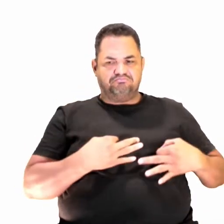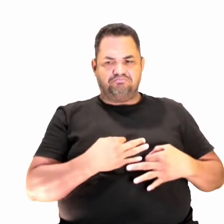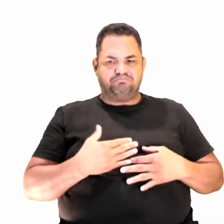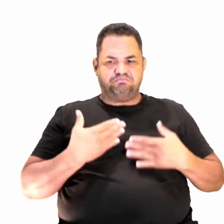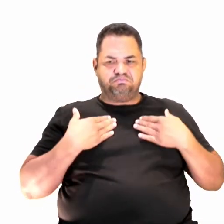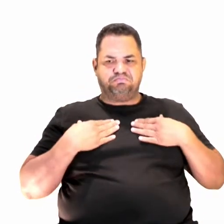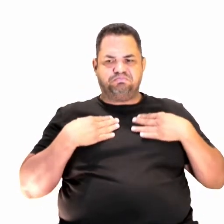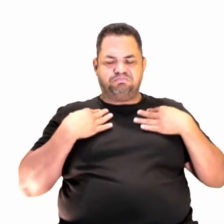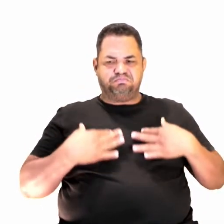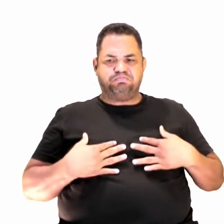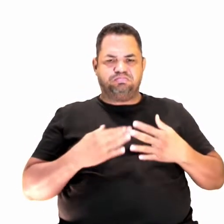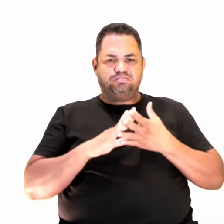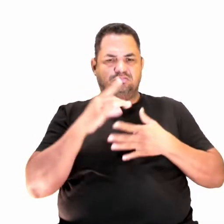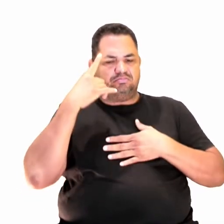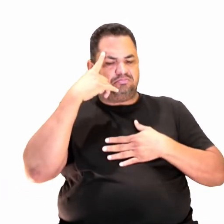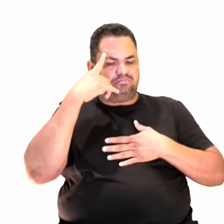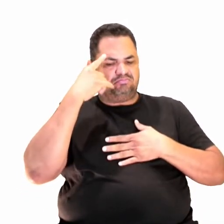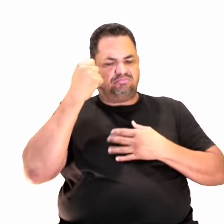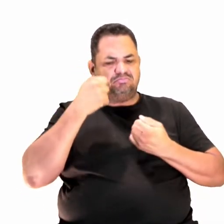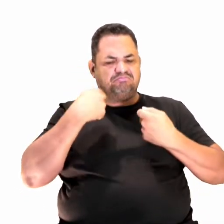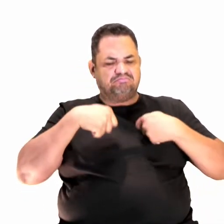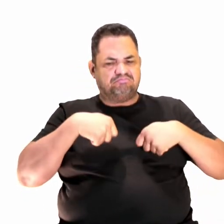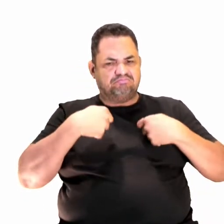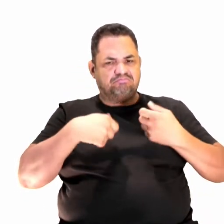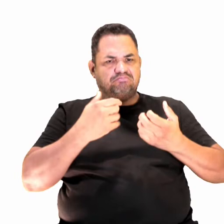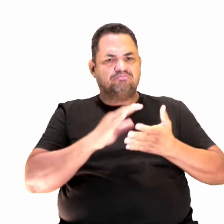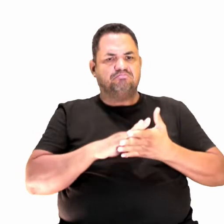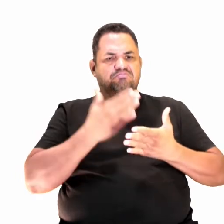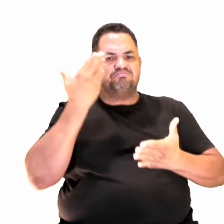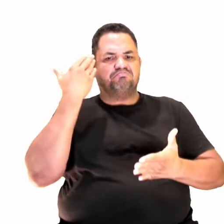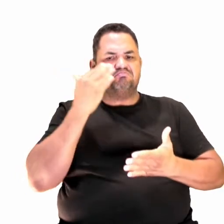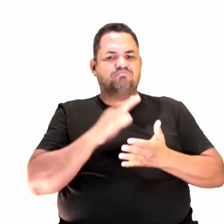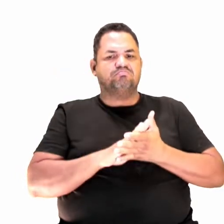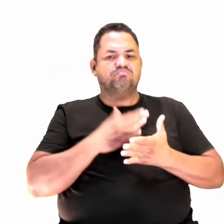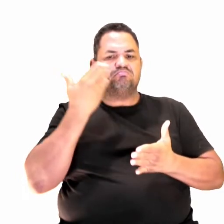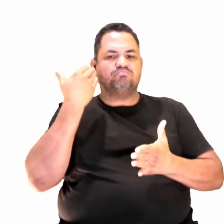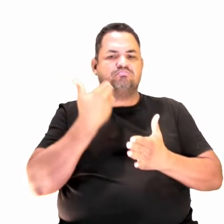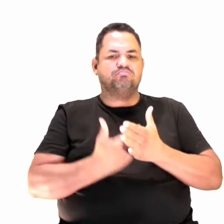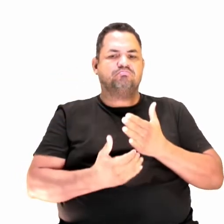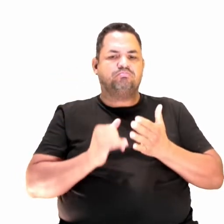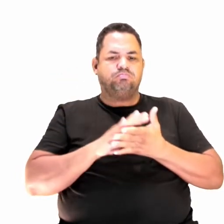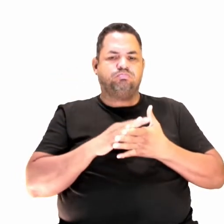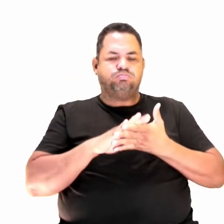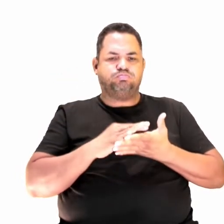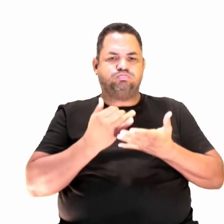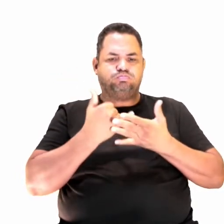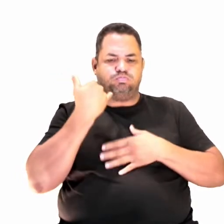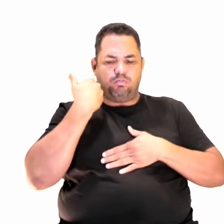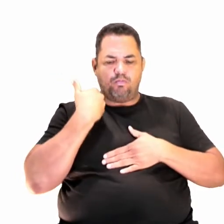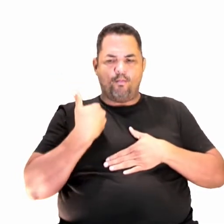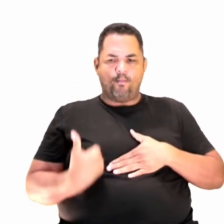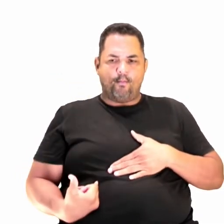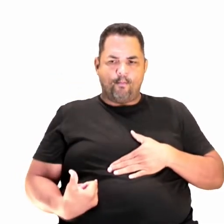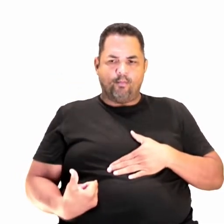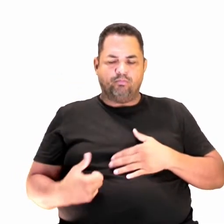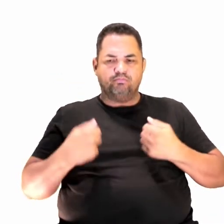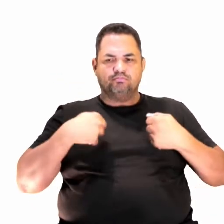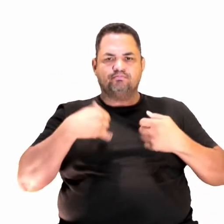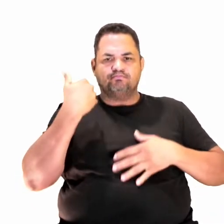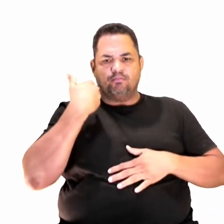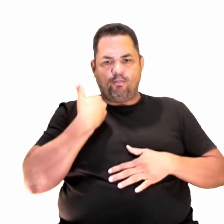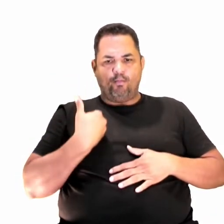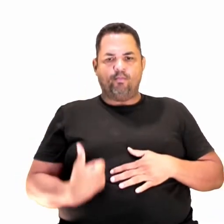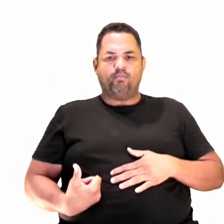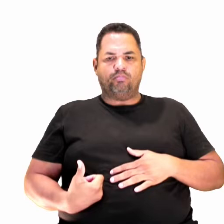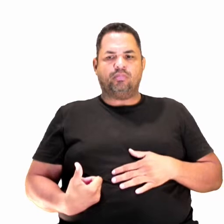e ela acha que tem a obrigação de o quê? De perder peso. Por isso ela usa o must. Eu devo